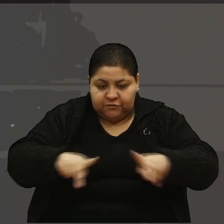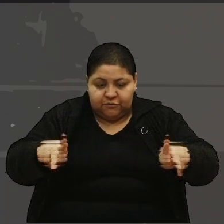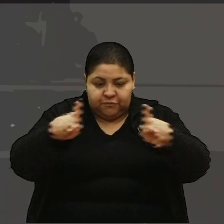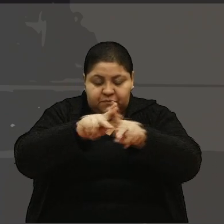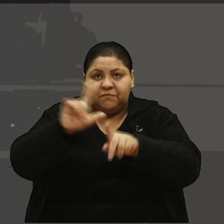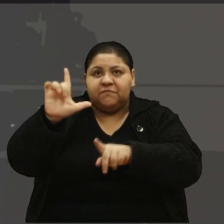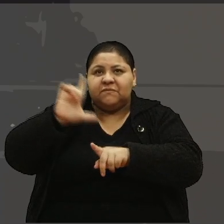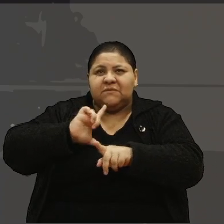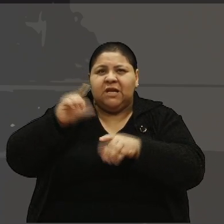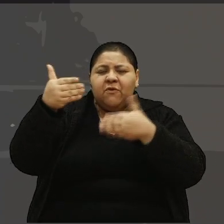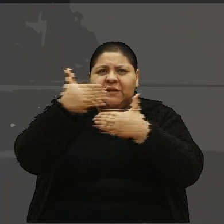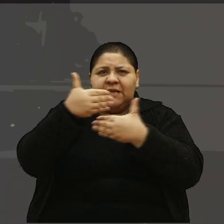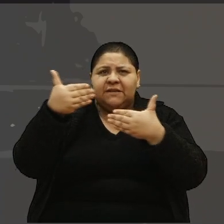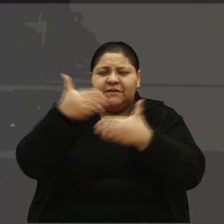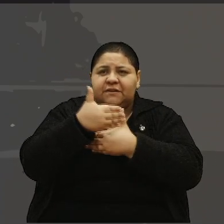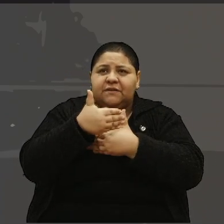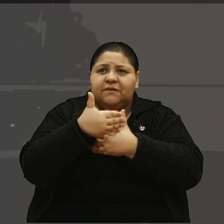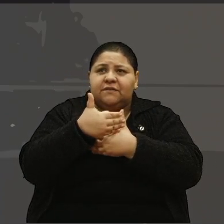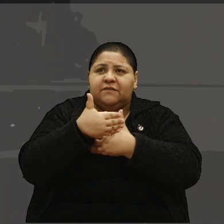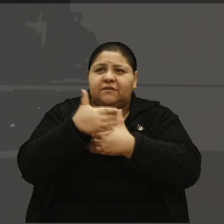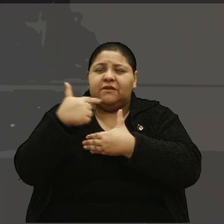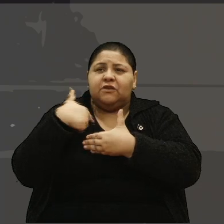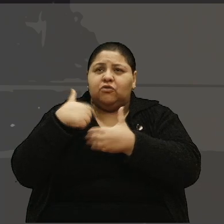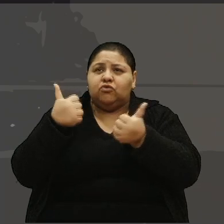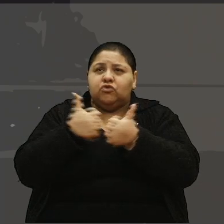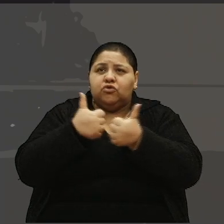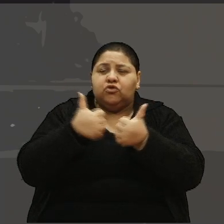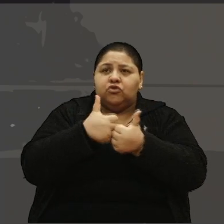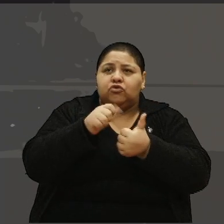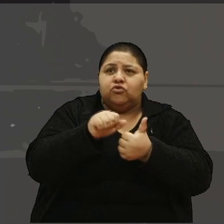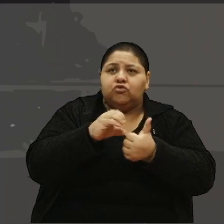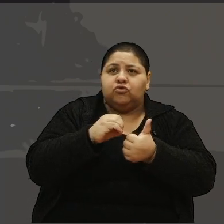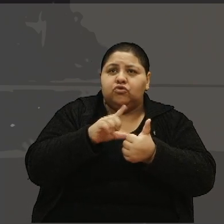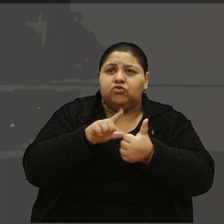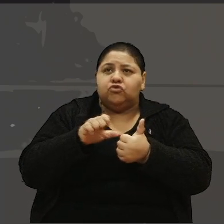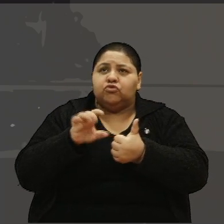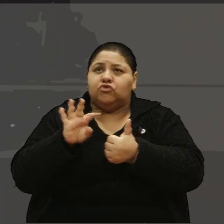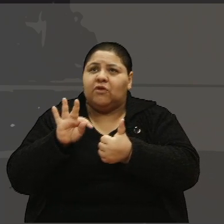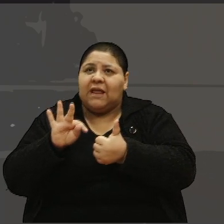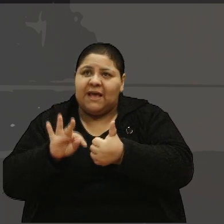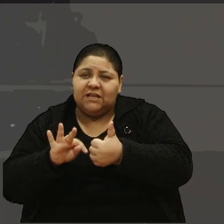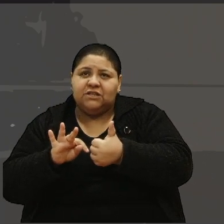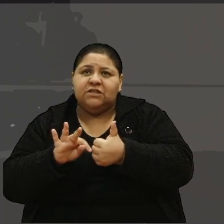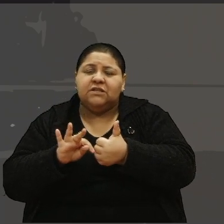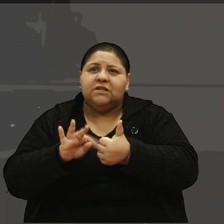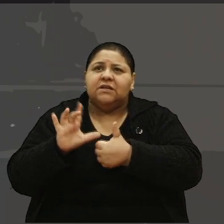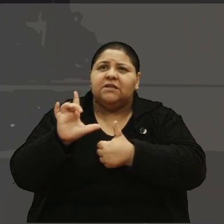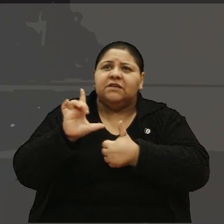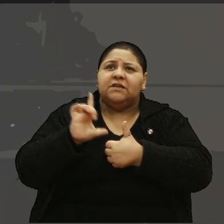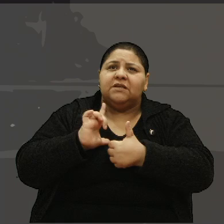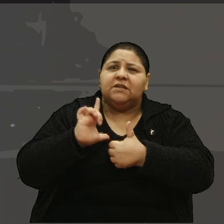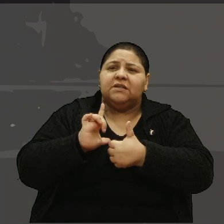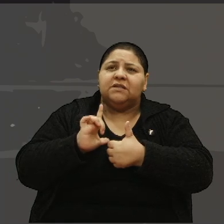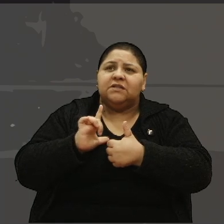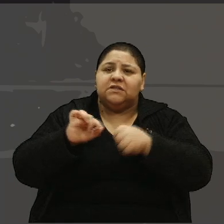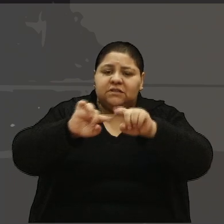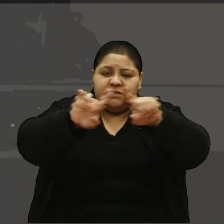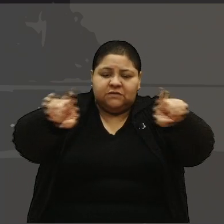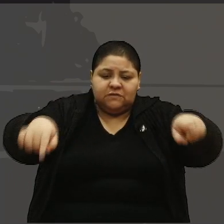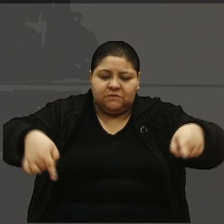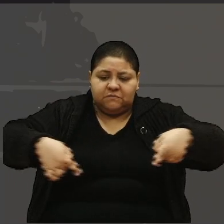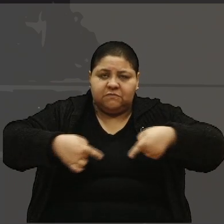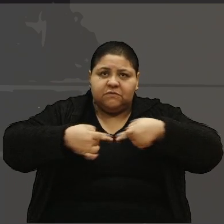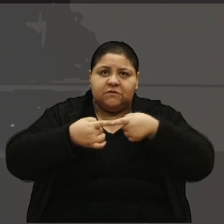um slide onde que estou ali com o Solete, o João Wes, onde que existe os gradil, onde que é a bacia